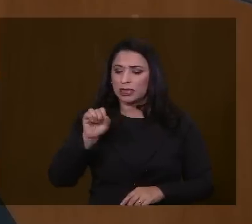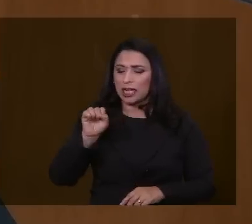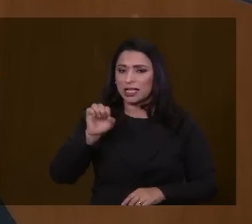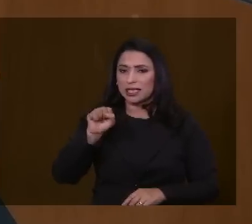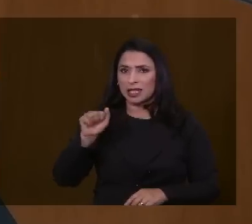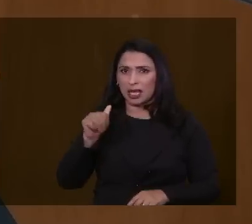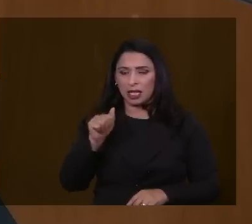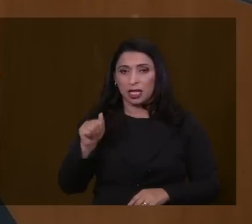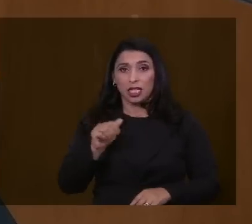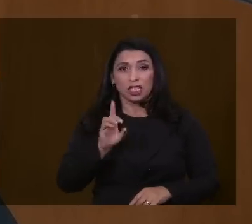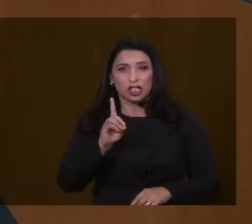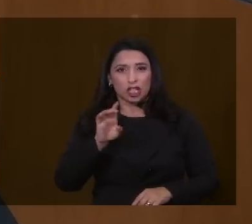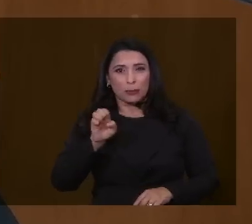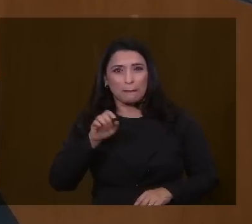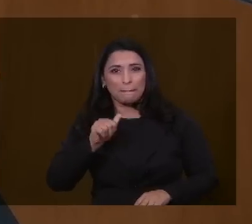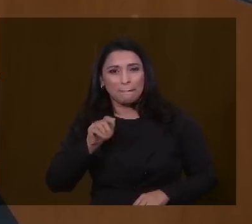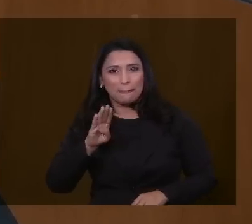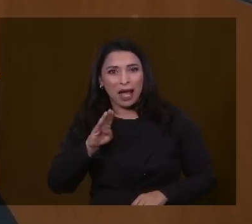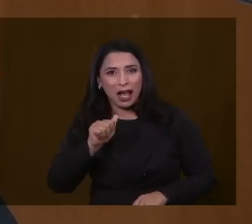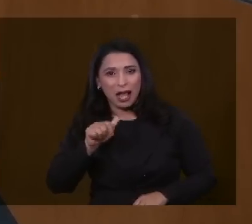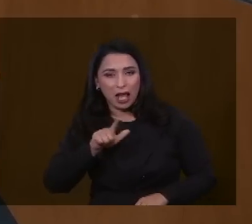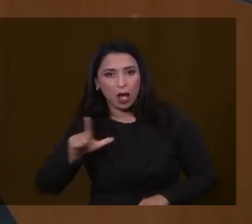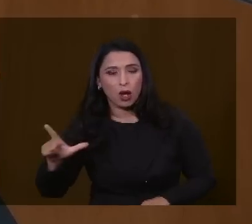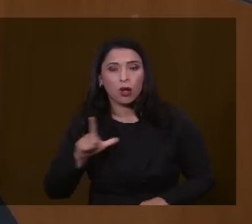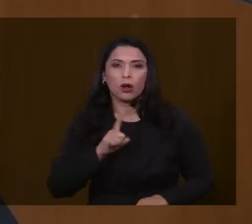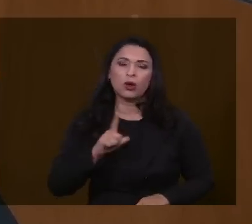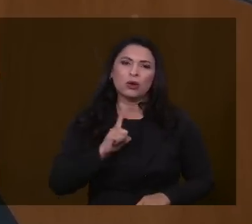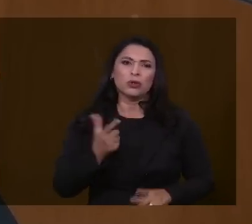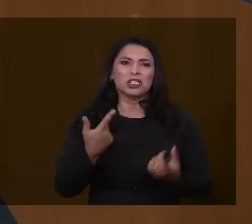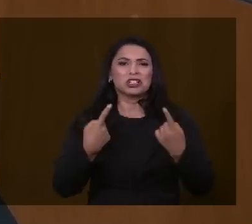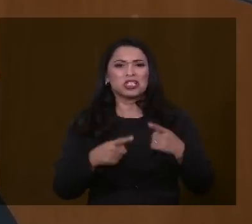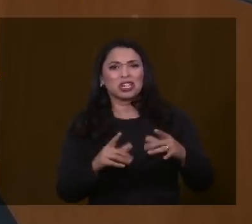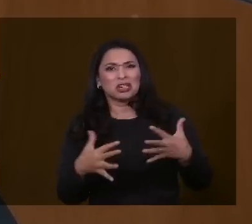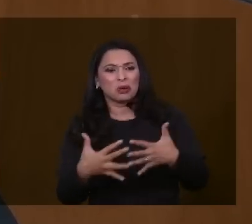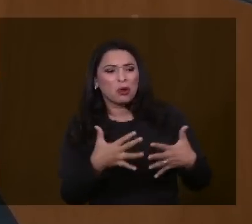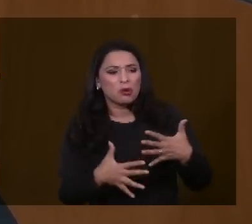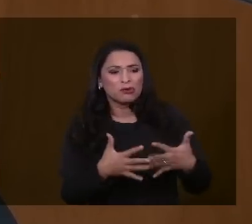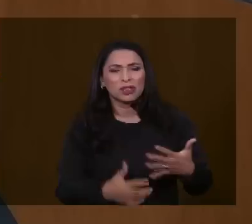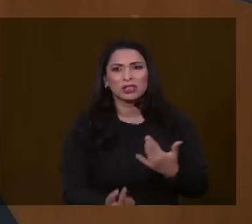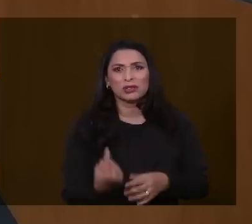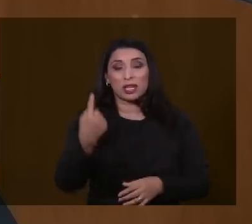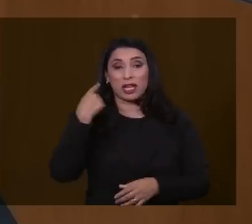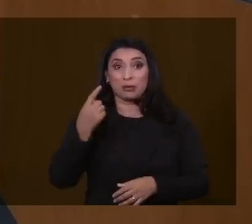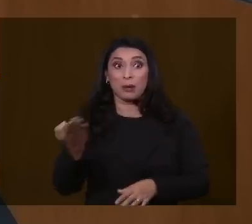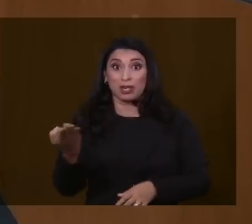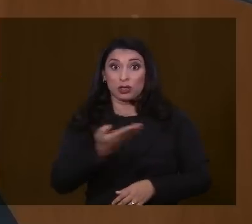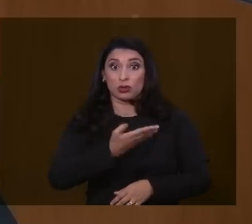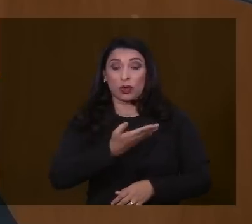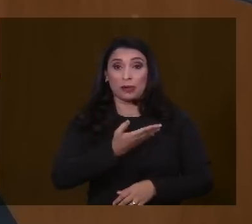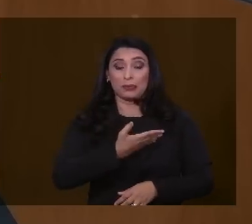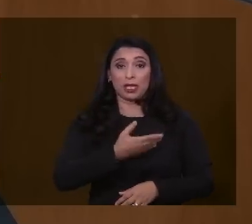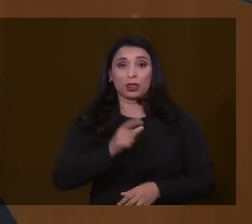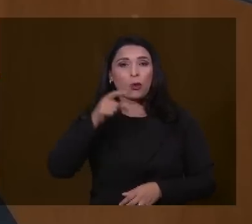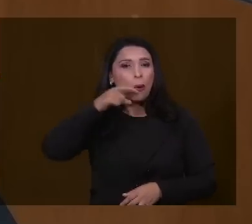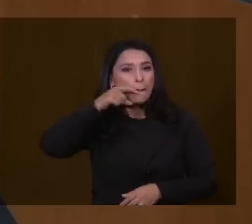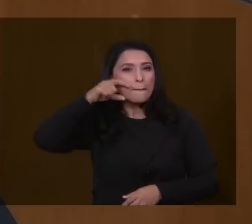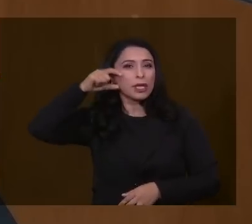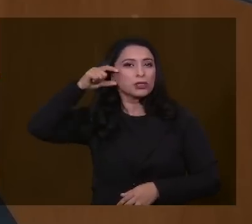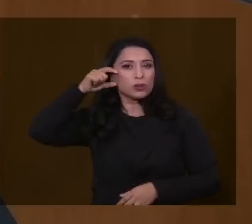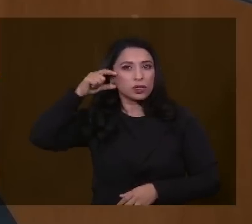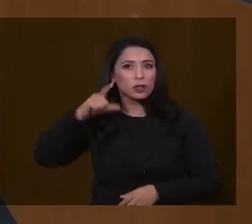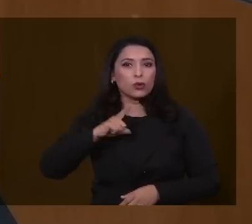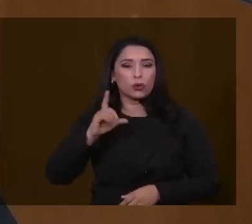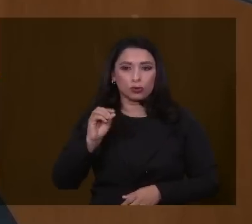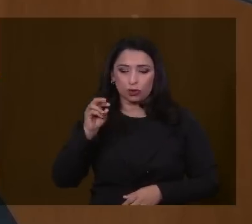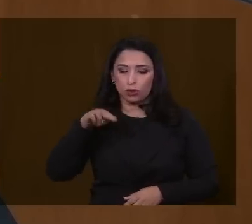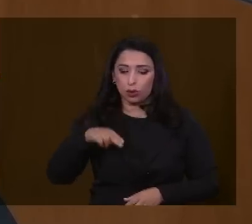julgamento que contrariou seus interesses foi o suficiente para que seu melhor amigo, Dom Pedro II, determinasse a aposentadoria